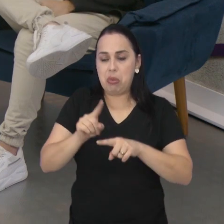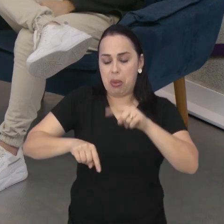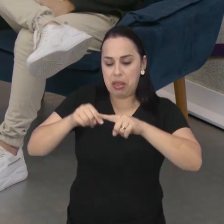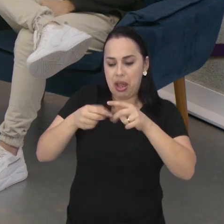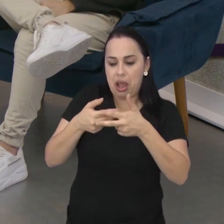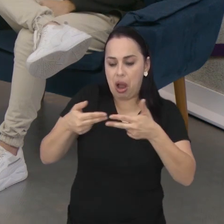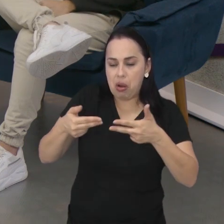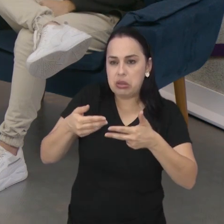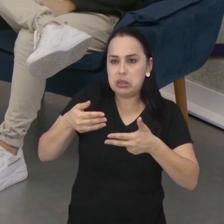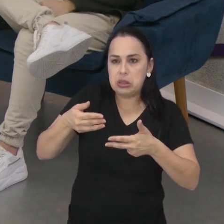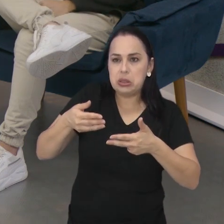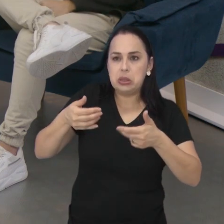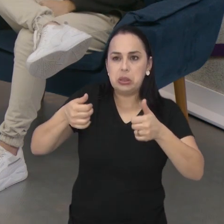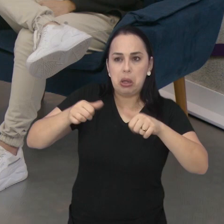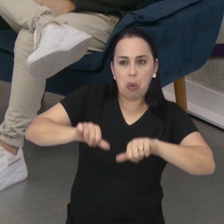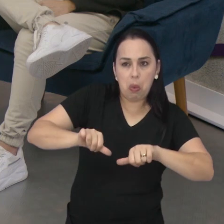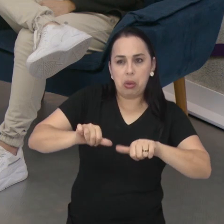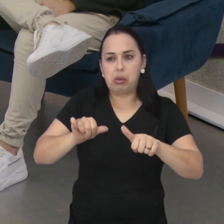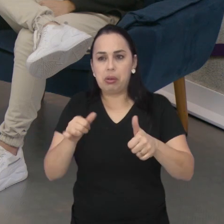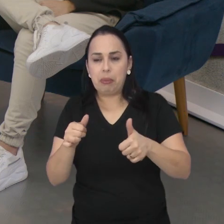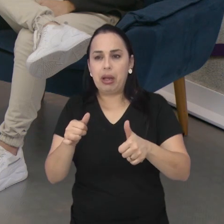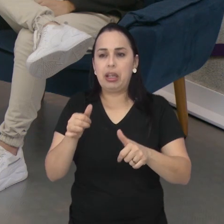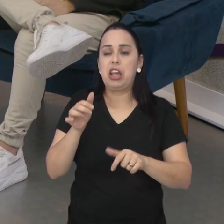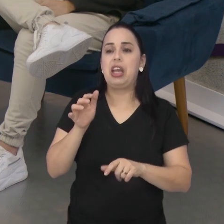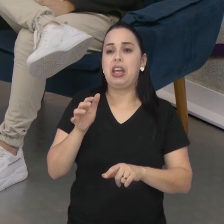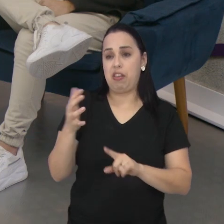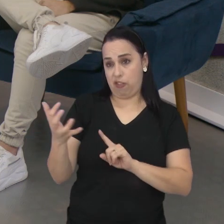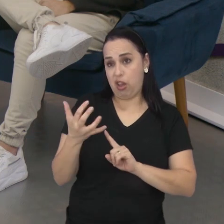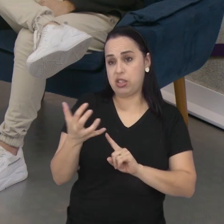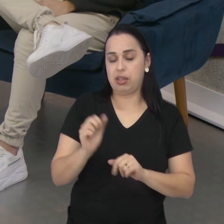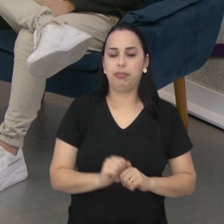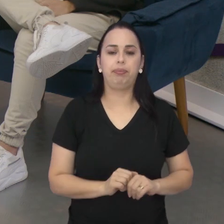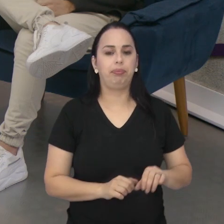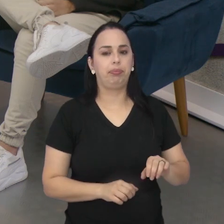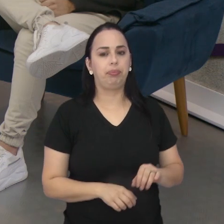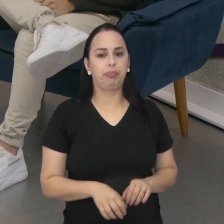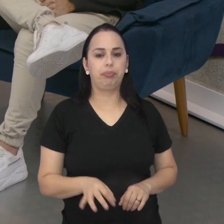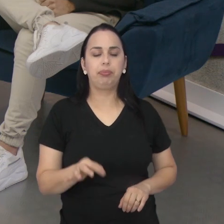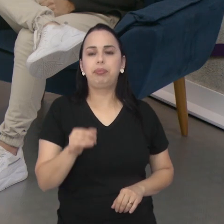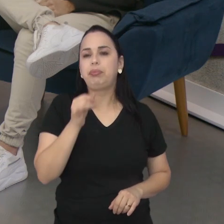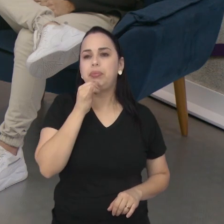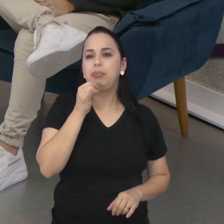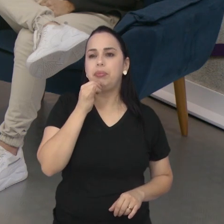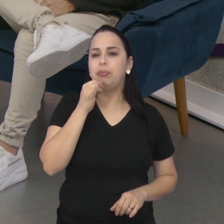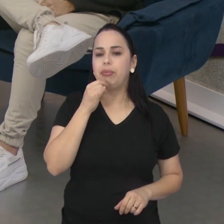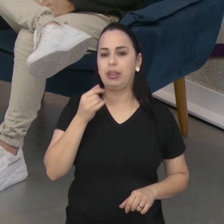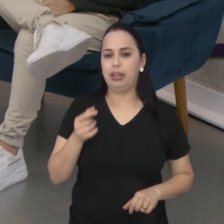certeza. Legal. Inclusive, a diferença, por exemplo, daquelas